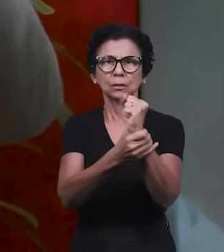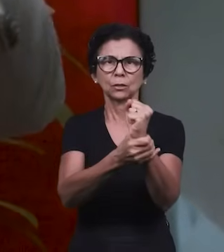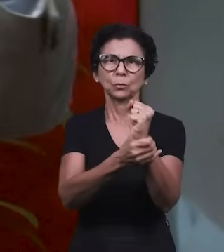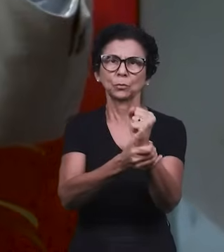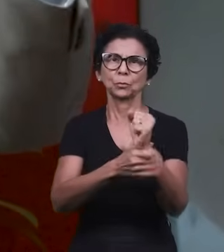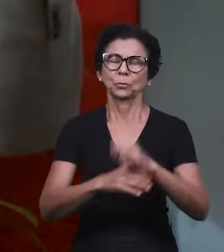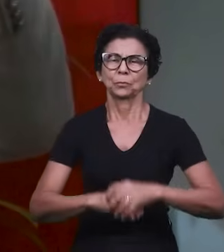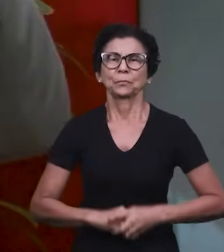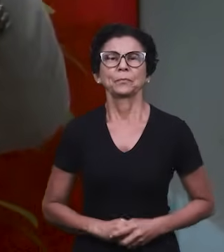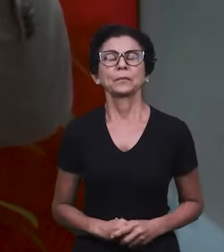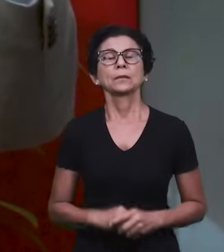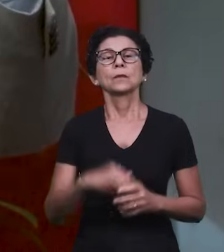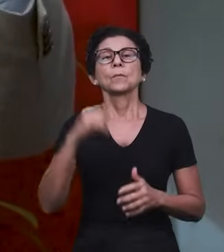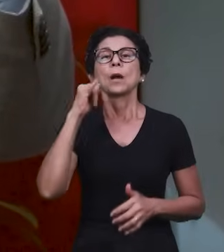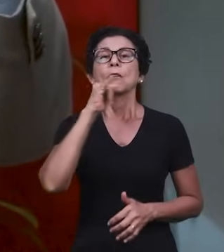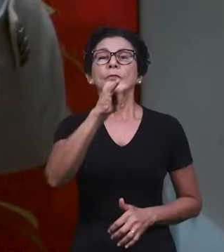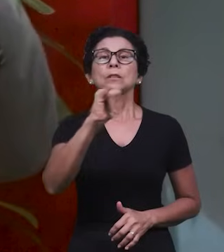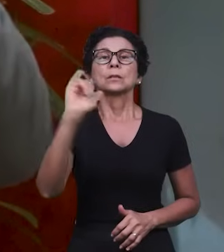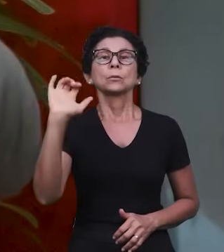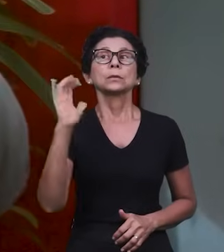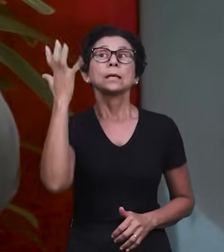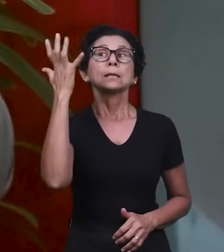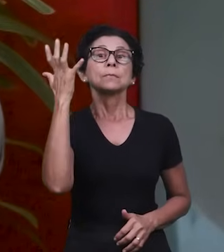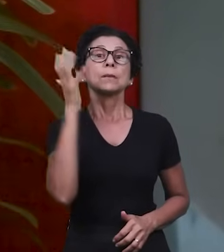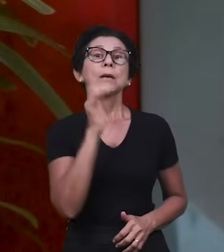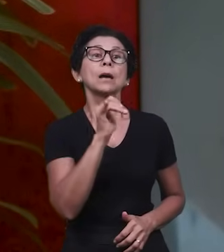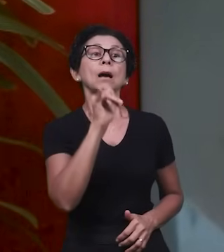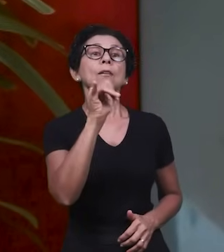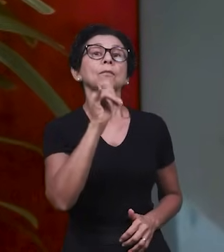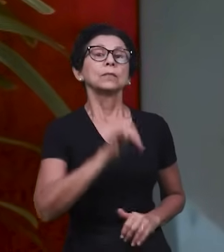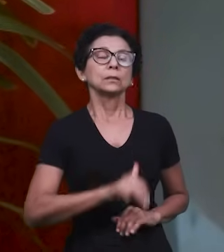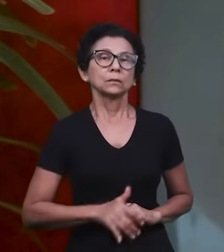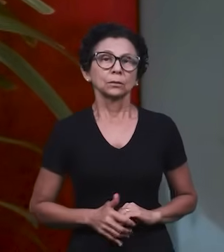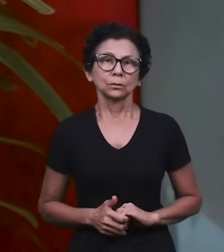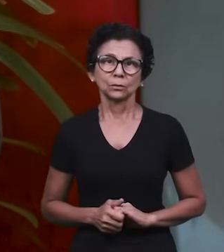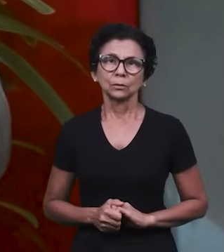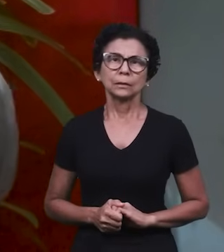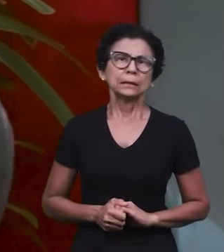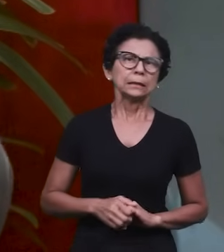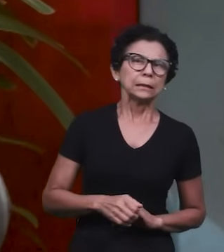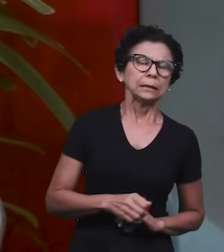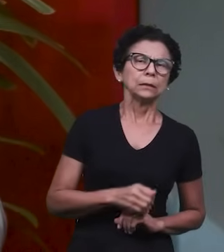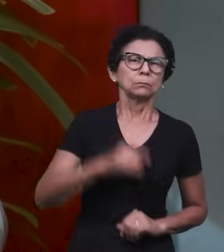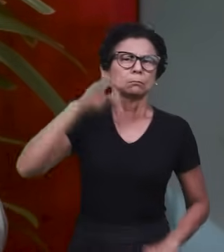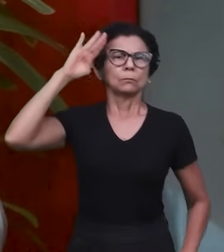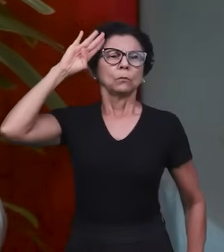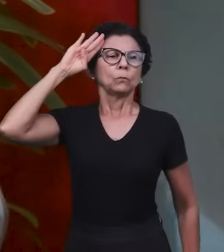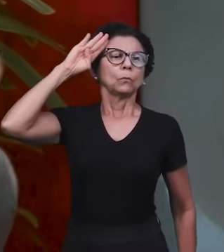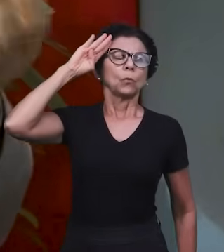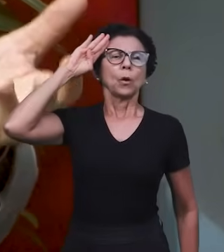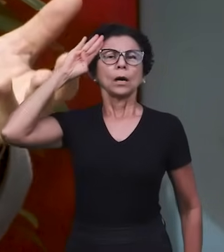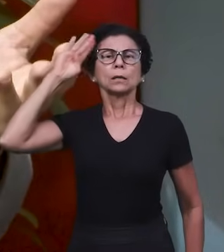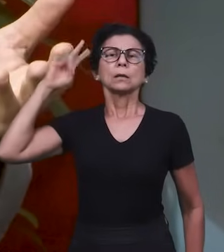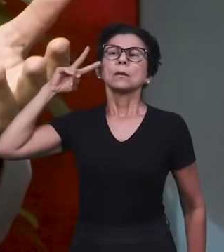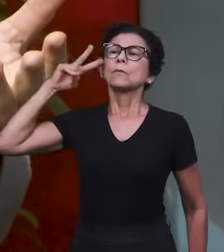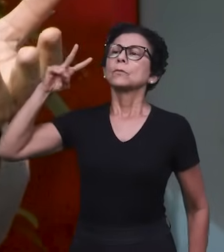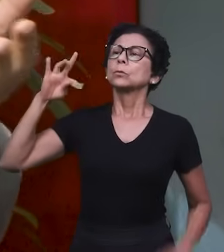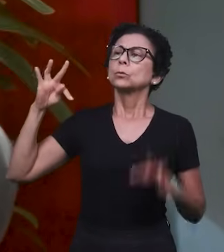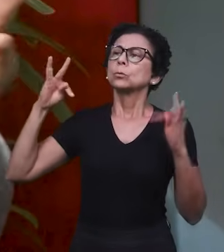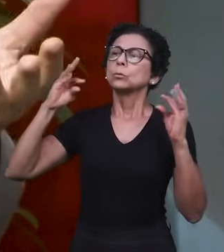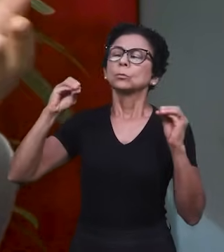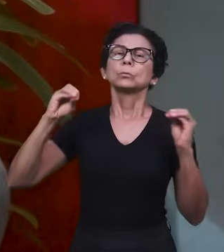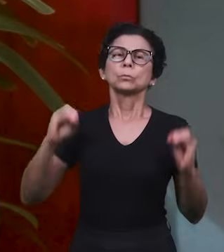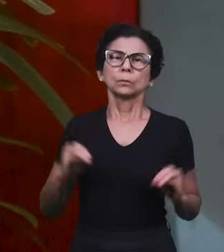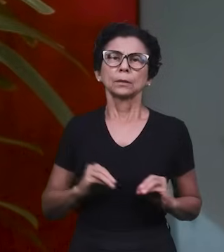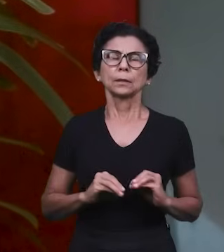aqueles que estavam observando e que podiam ver primeiro aquilo que ia acontecer. Uma outra situação, que